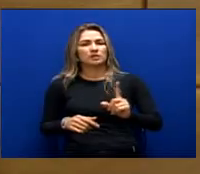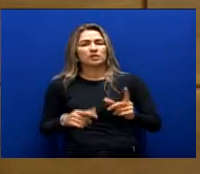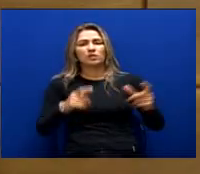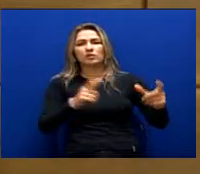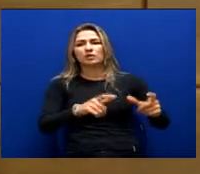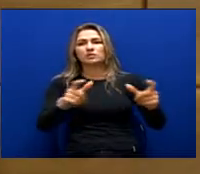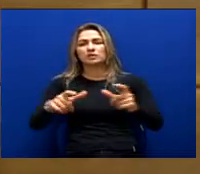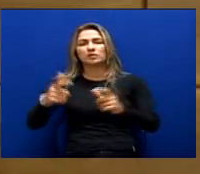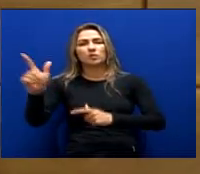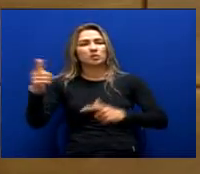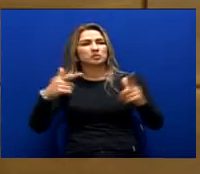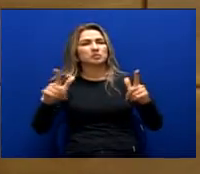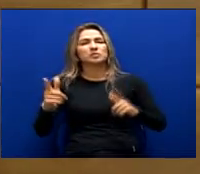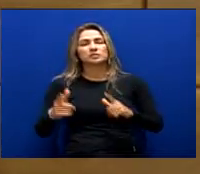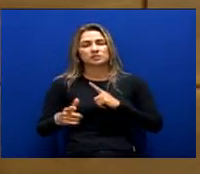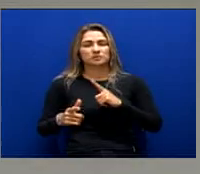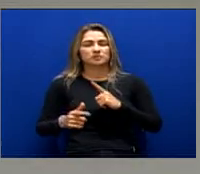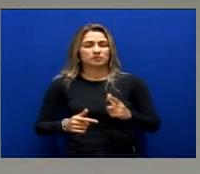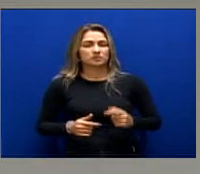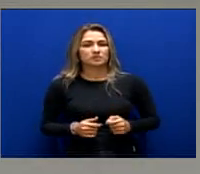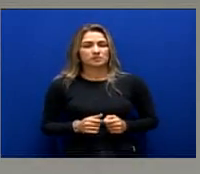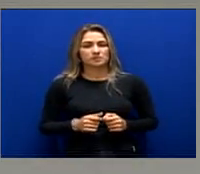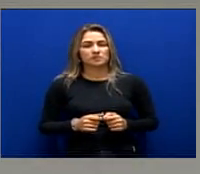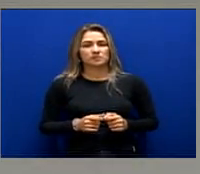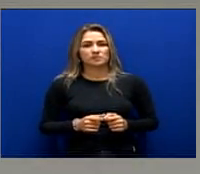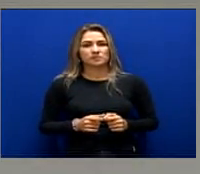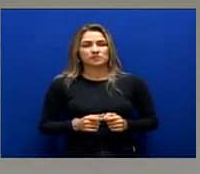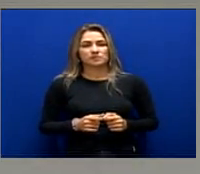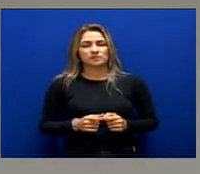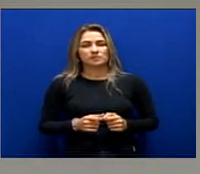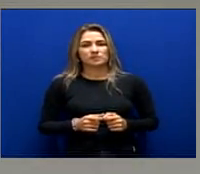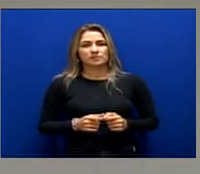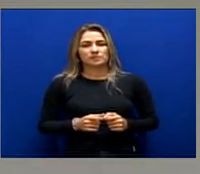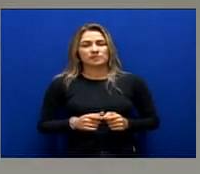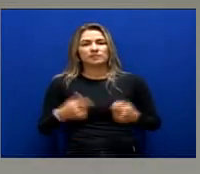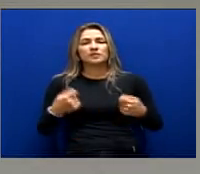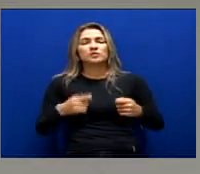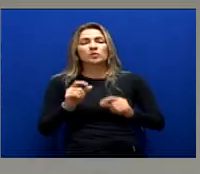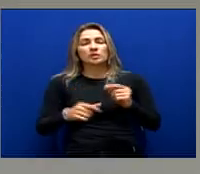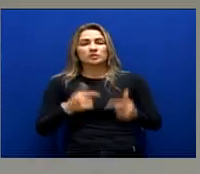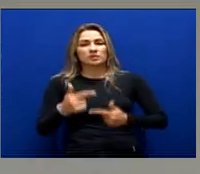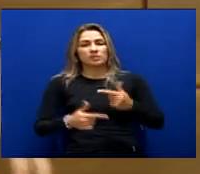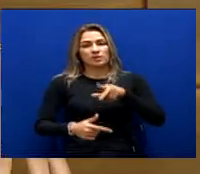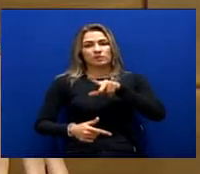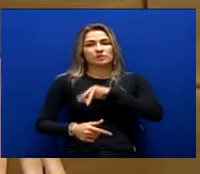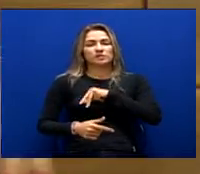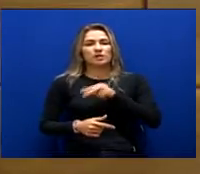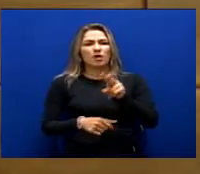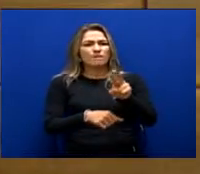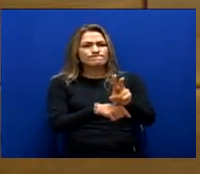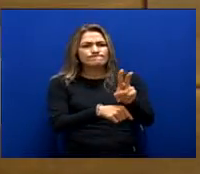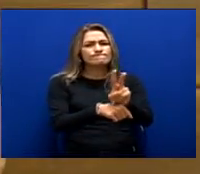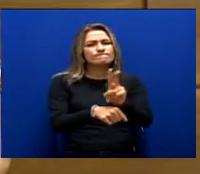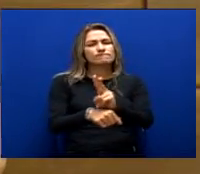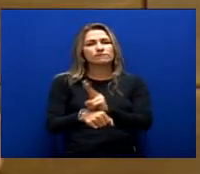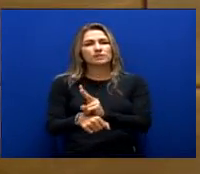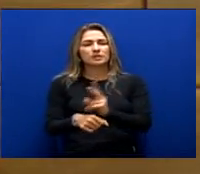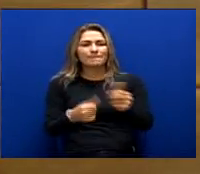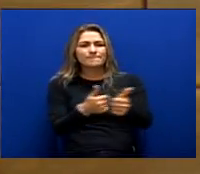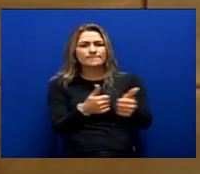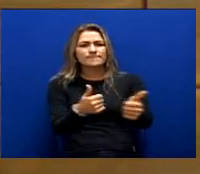específico onde nós estamos então é preciso que realmente essa fiscalização ela seja mais humilde não seja no